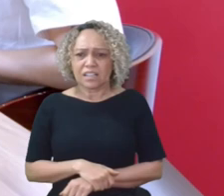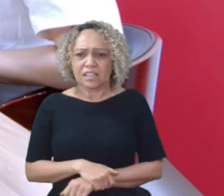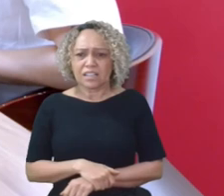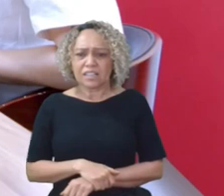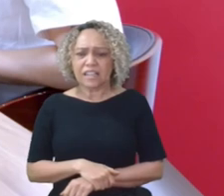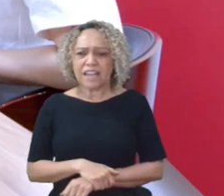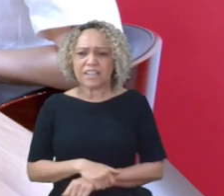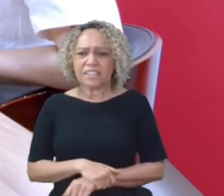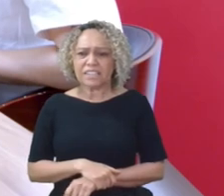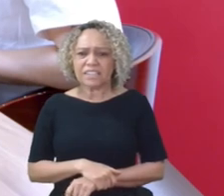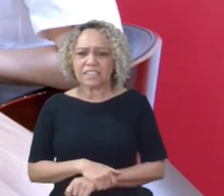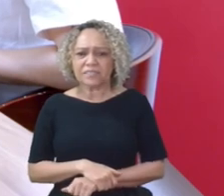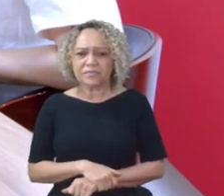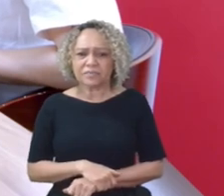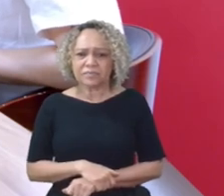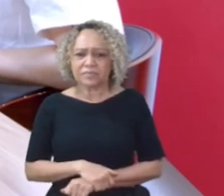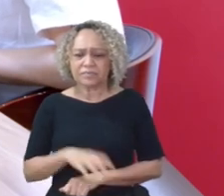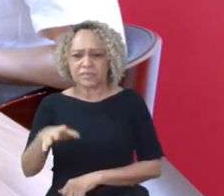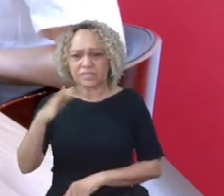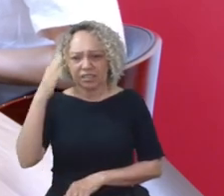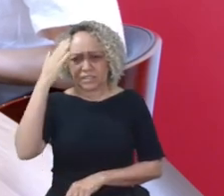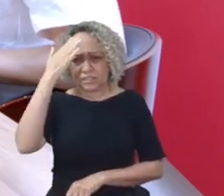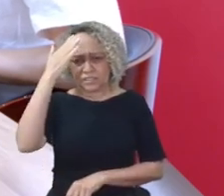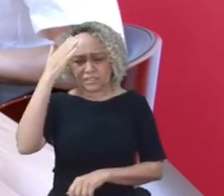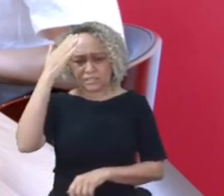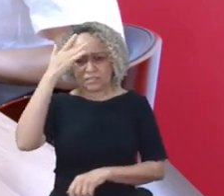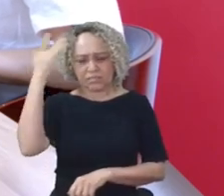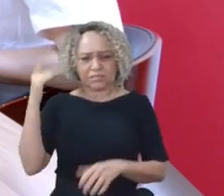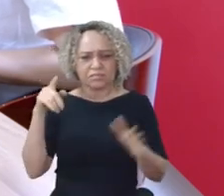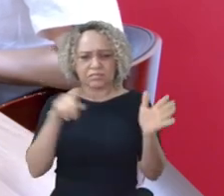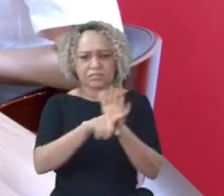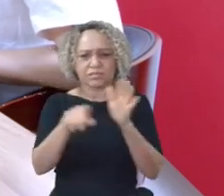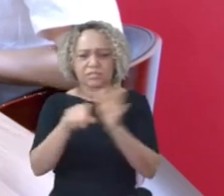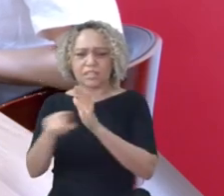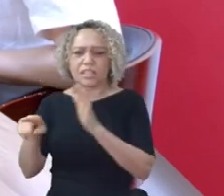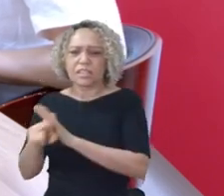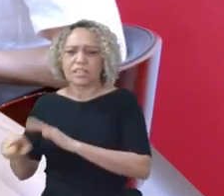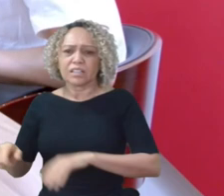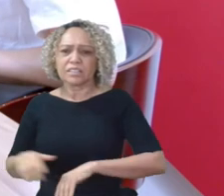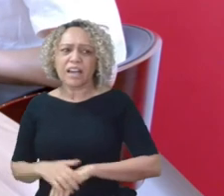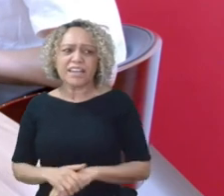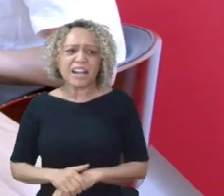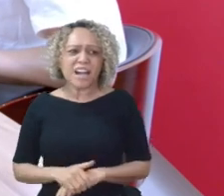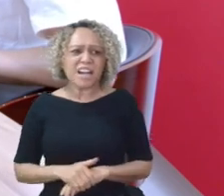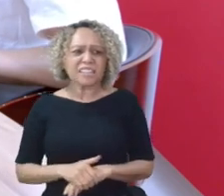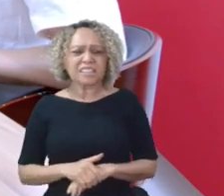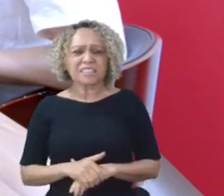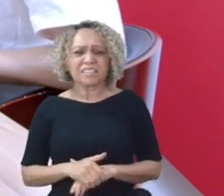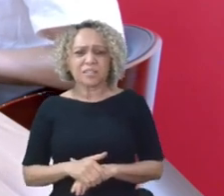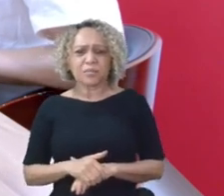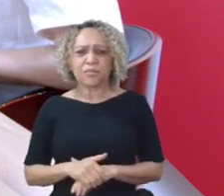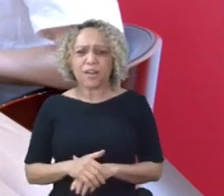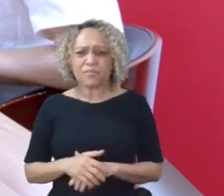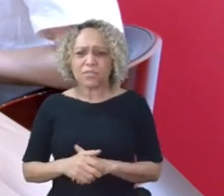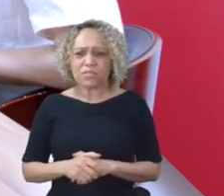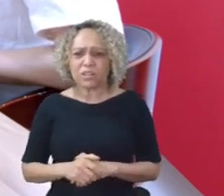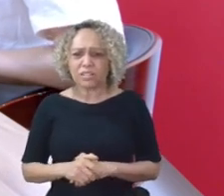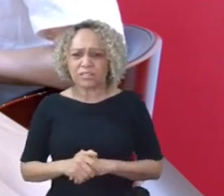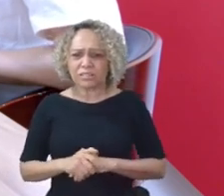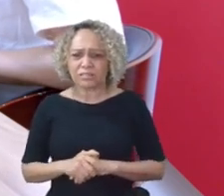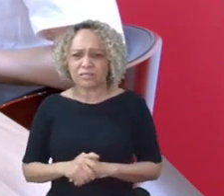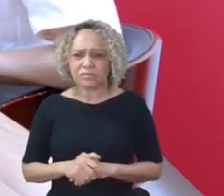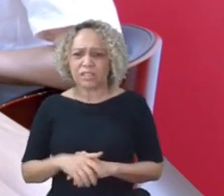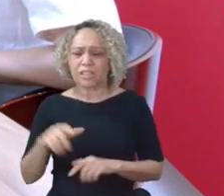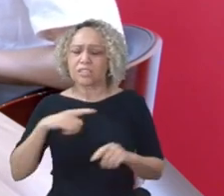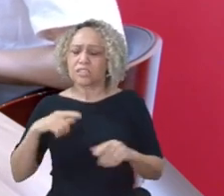no Twitter e às vezes eles faziam esse questionamento, né? Até vi como é que fala? Um fio, né? De um parente perguntando bem assim, em que momento da sua vida você percebeu